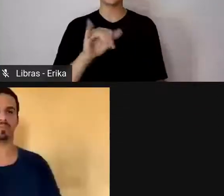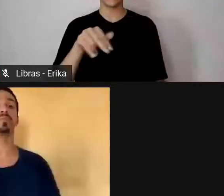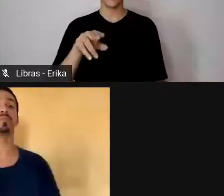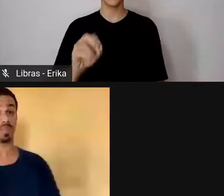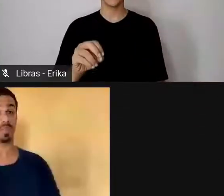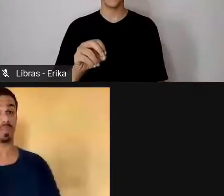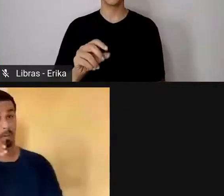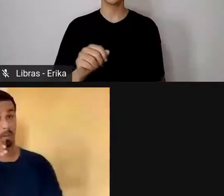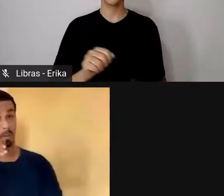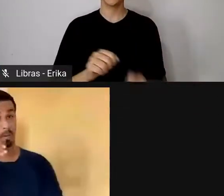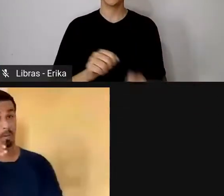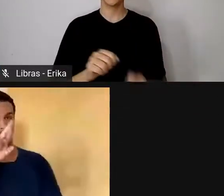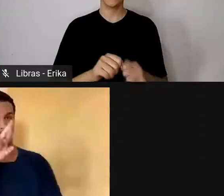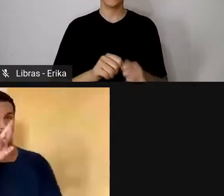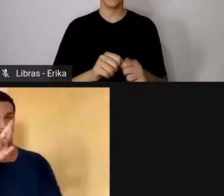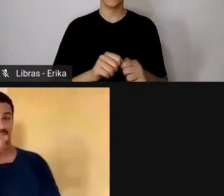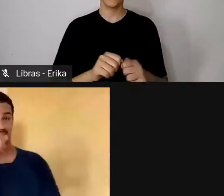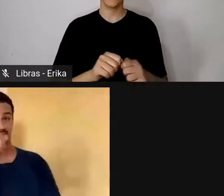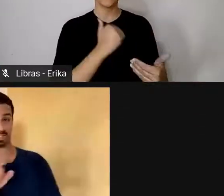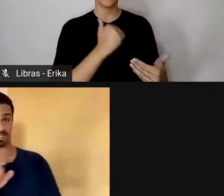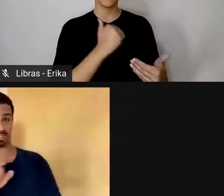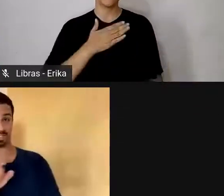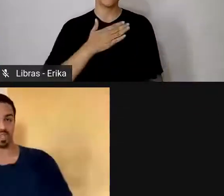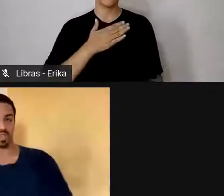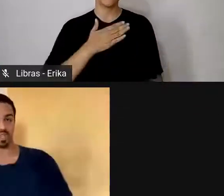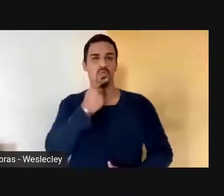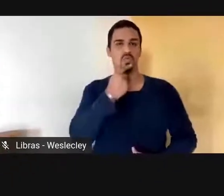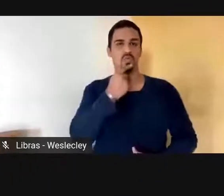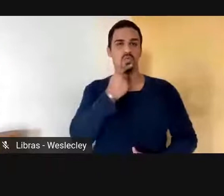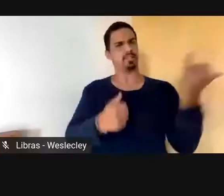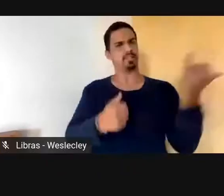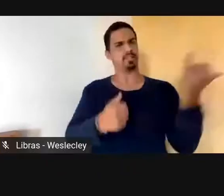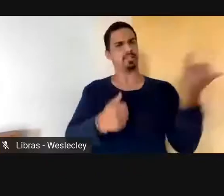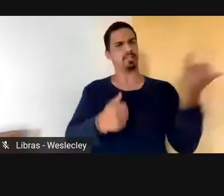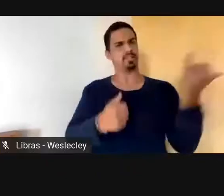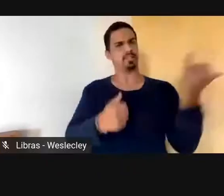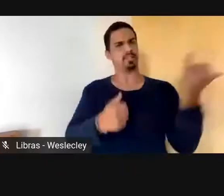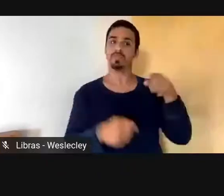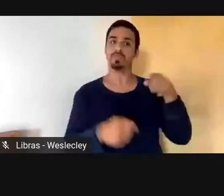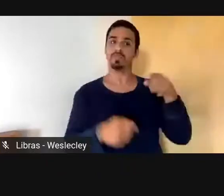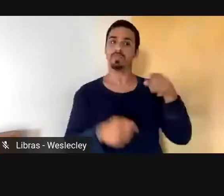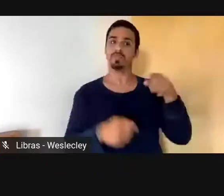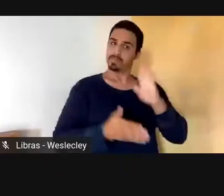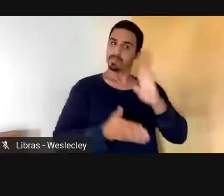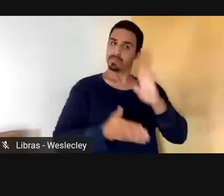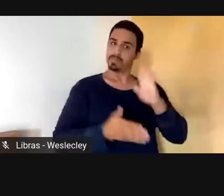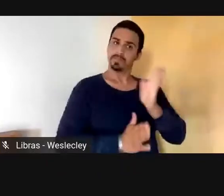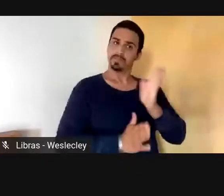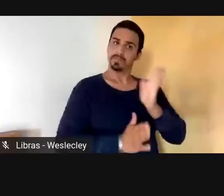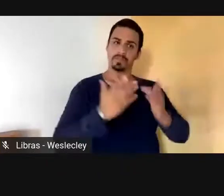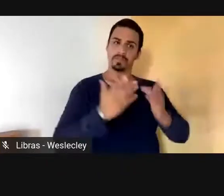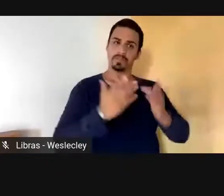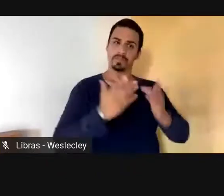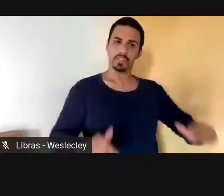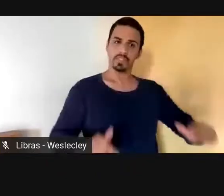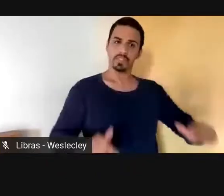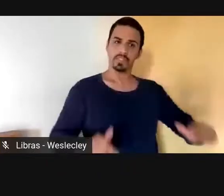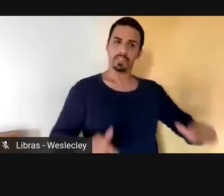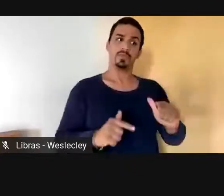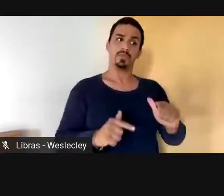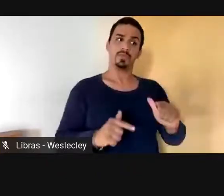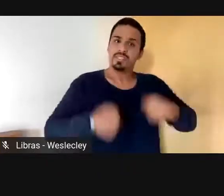olha, você tem que se eximir, você tem que começar sua dissertação de